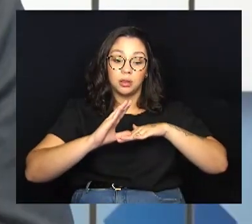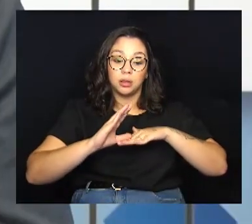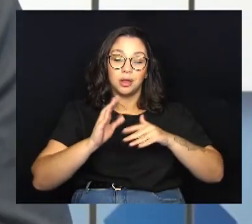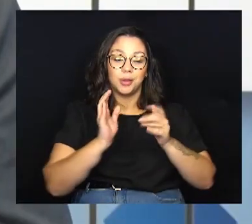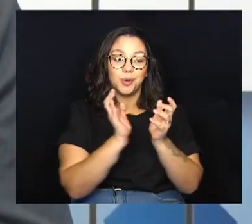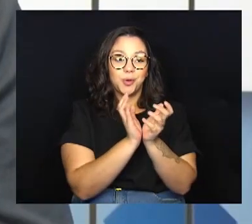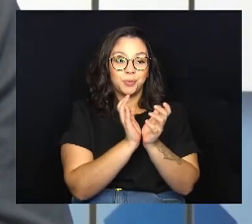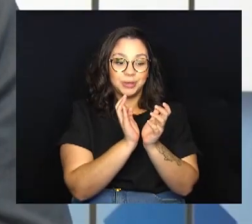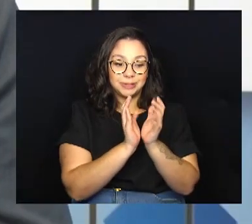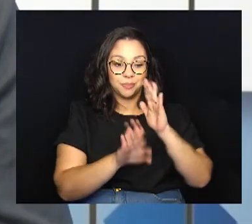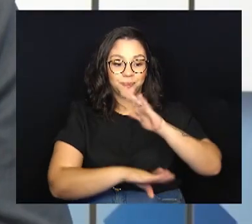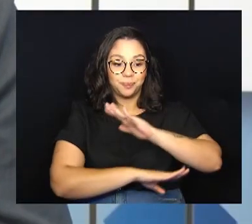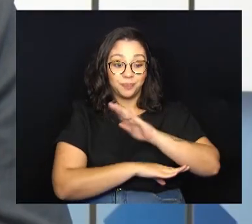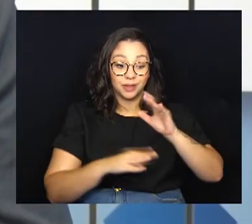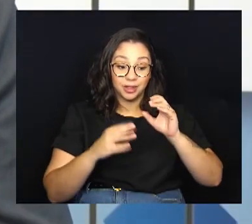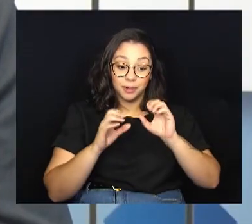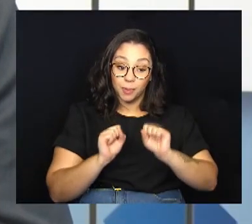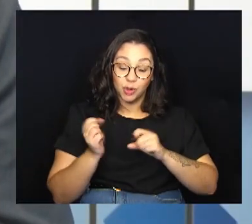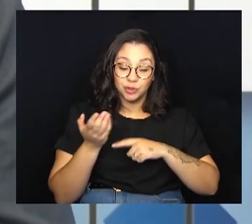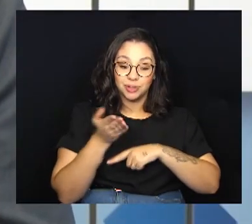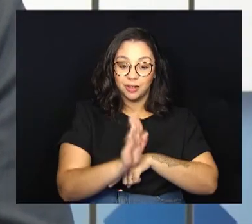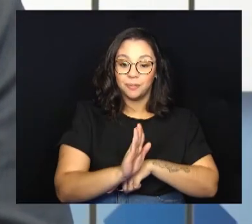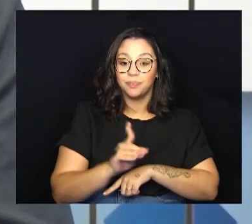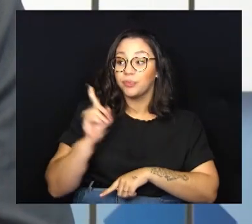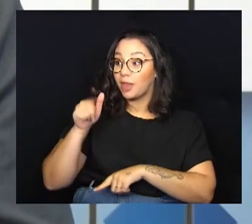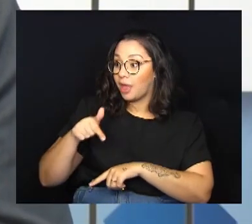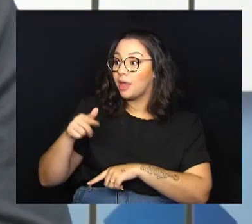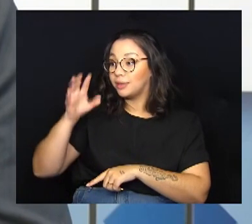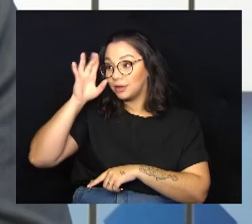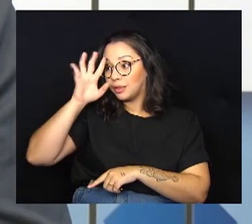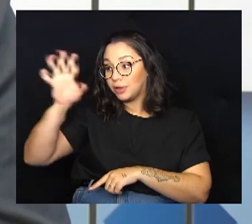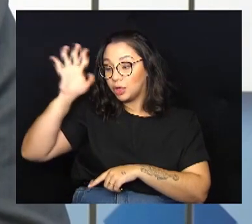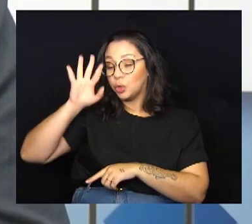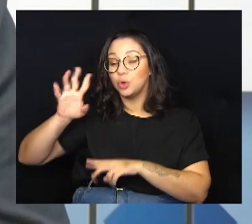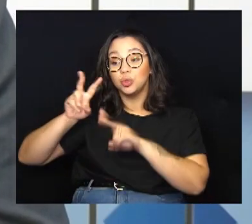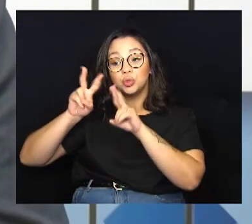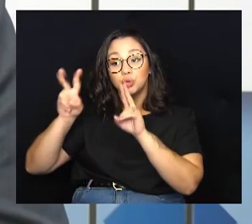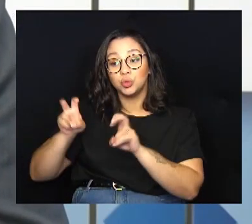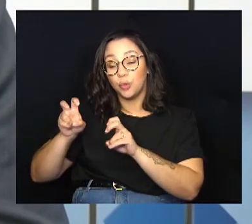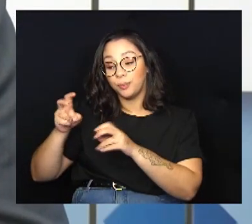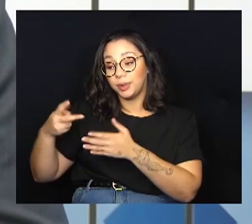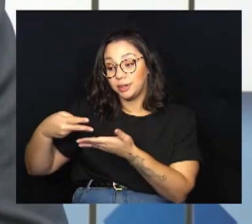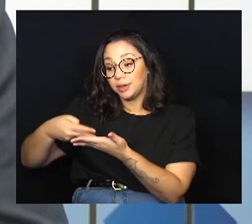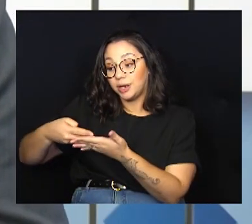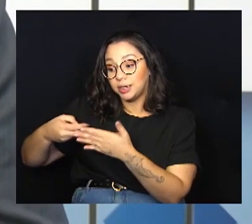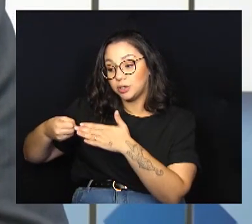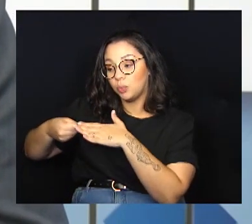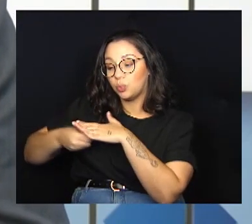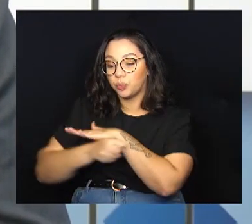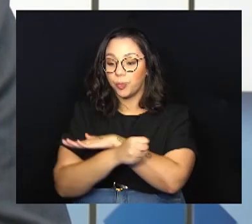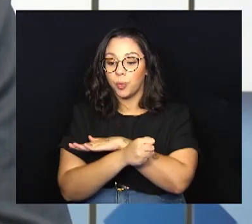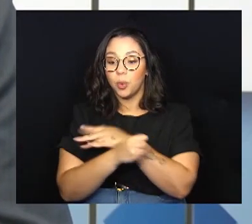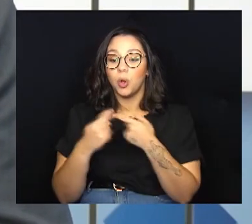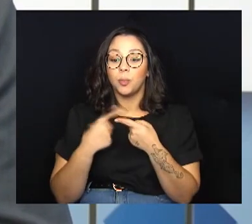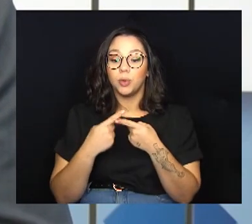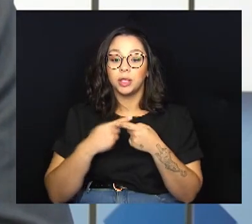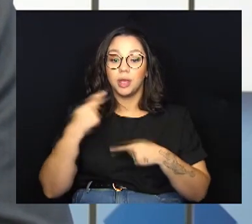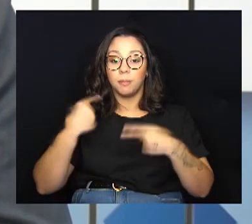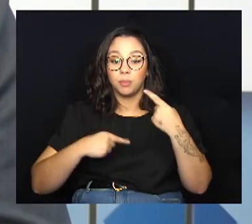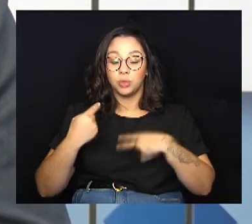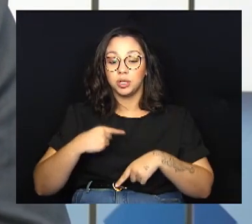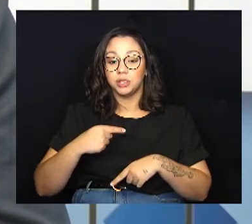plano, elaborar esse plano. Campinas necessita, acho que como qualquer outra cidade, mas pelo tamanho de Campinas,